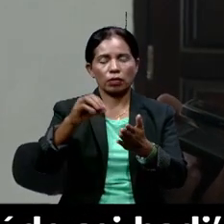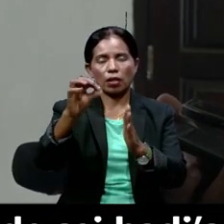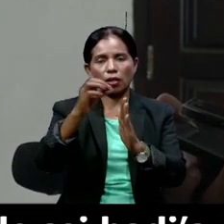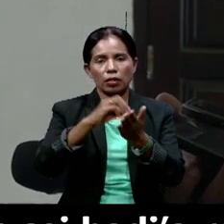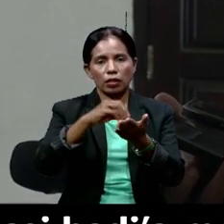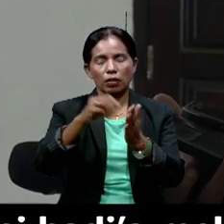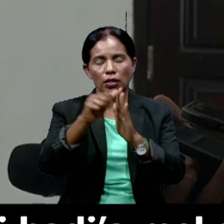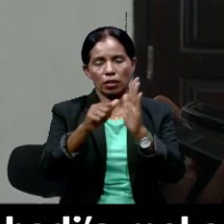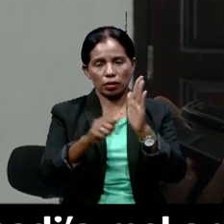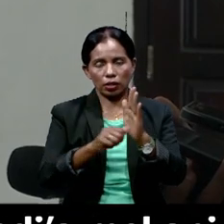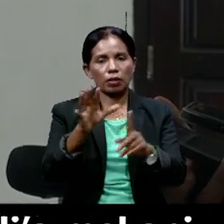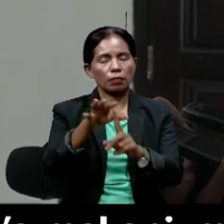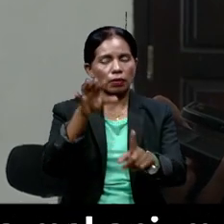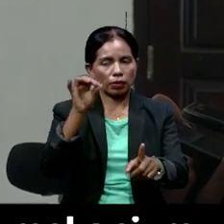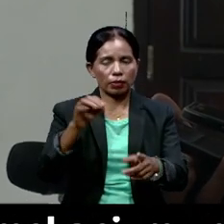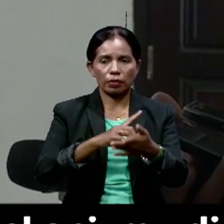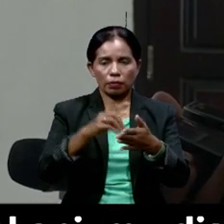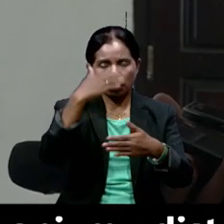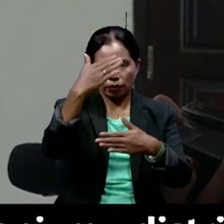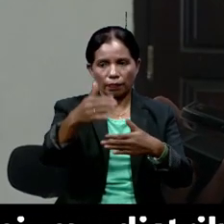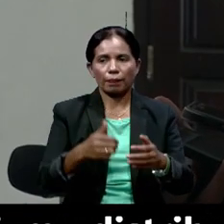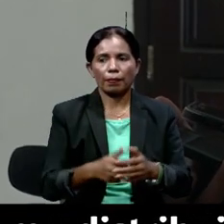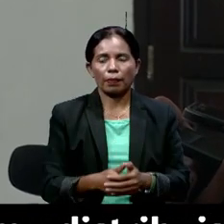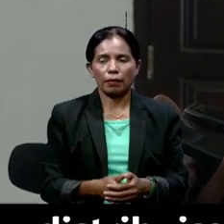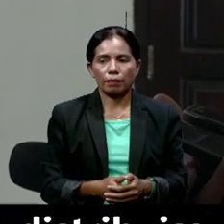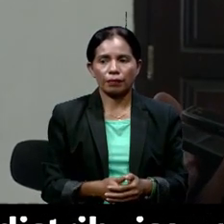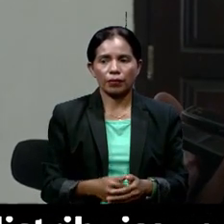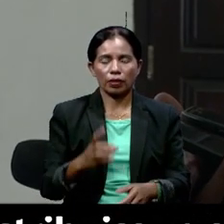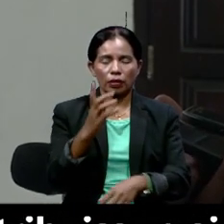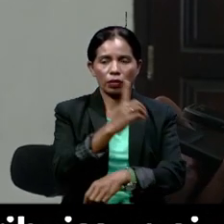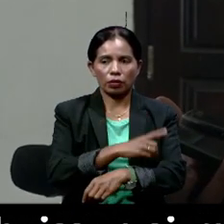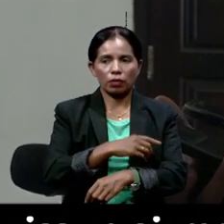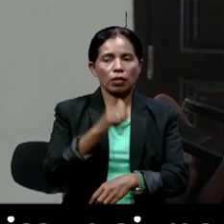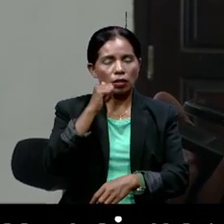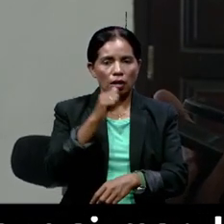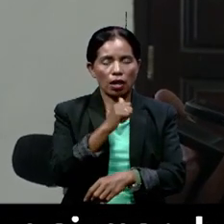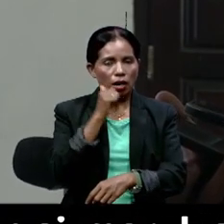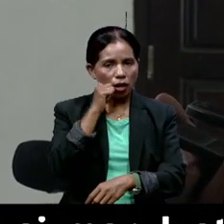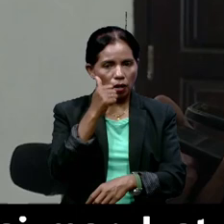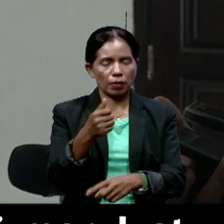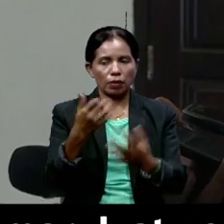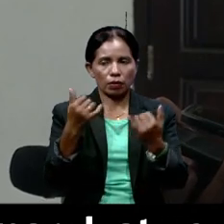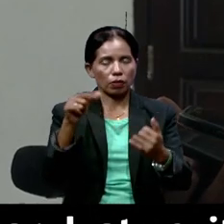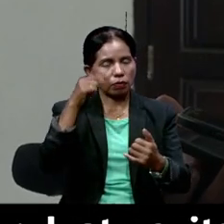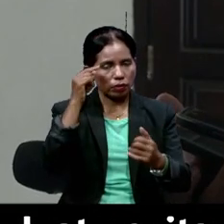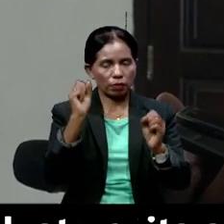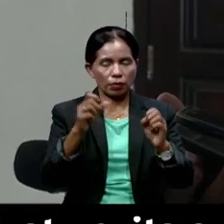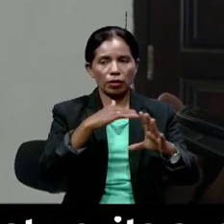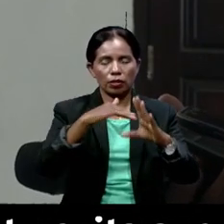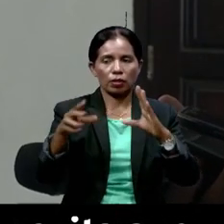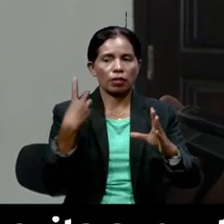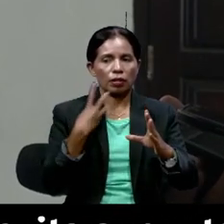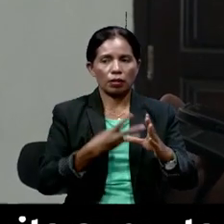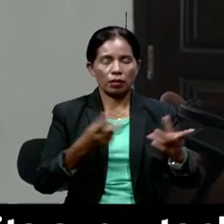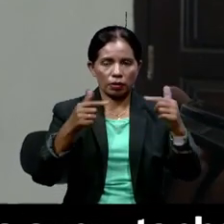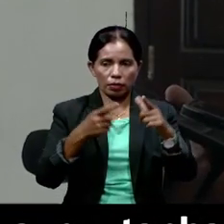carta semana ou ainda, ou dentro de Loron Hirane, ou em Oaba, o governo vai mandar a Maina, para a Haruka Maina,